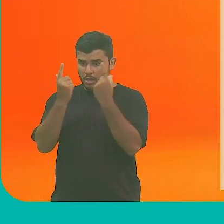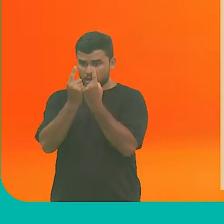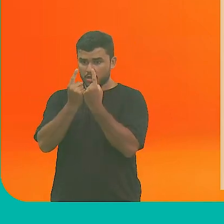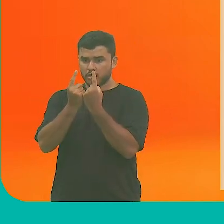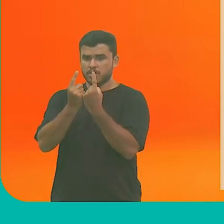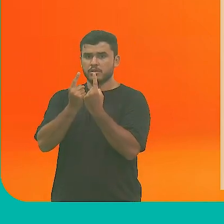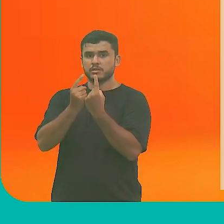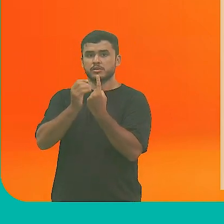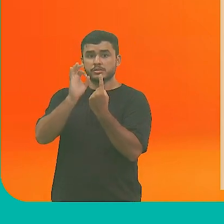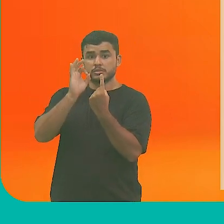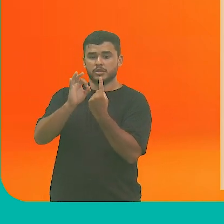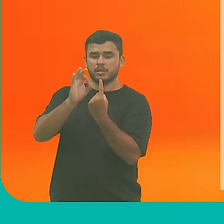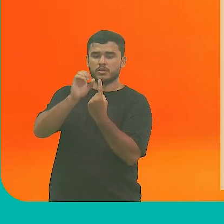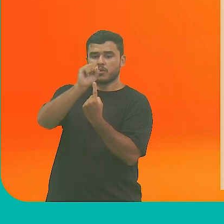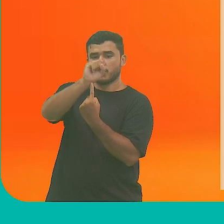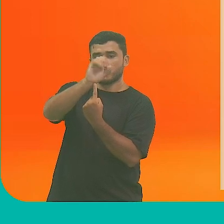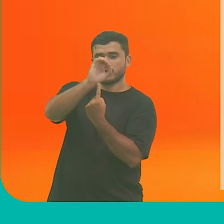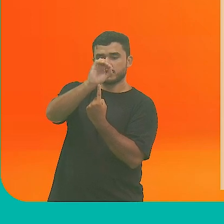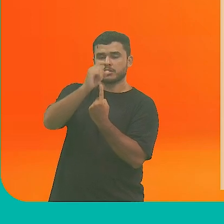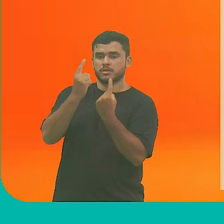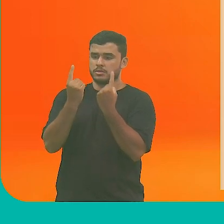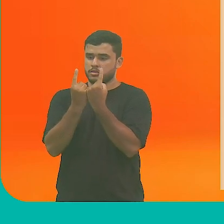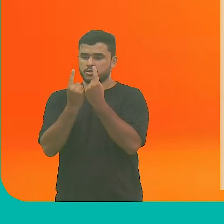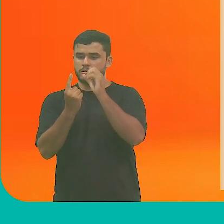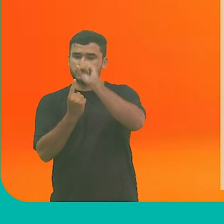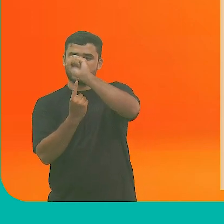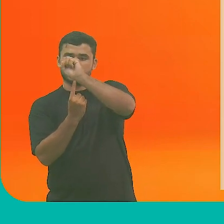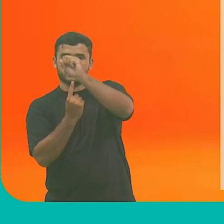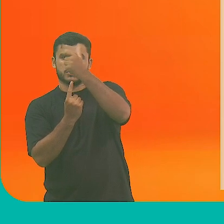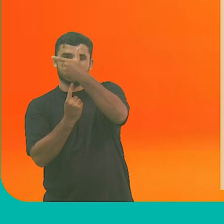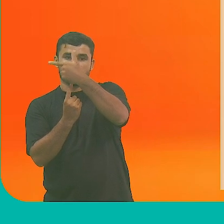termo 81, ó?